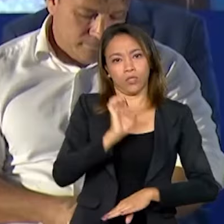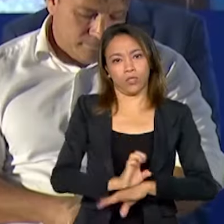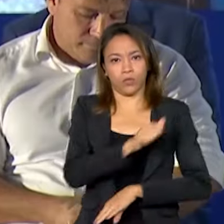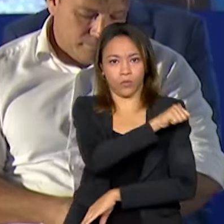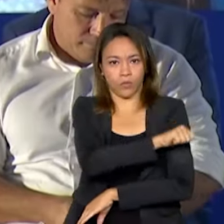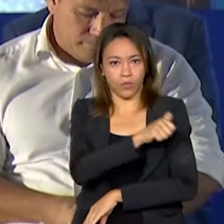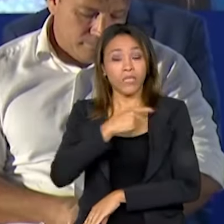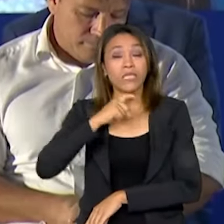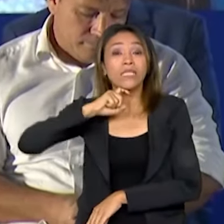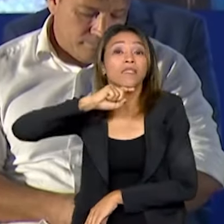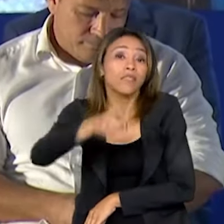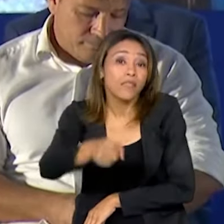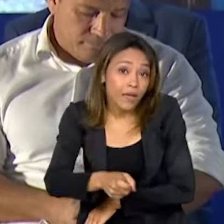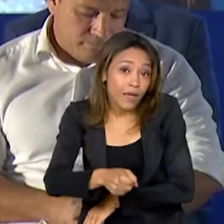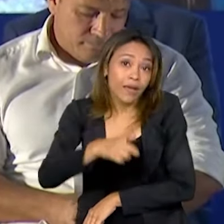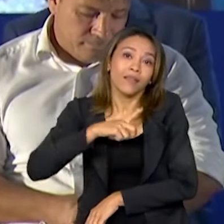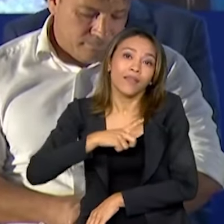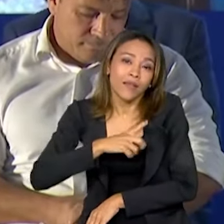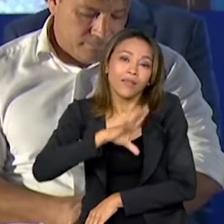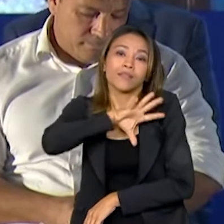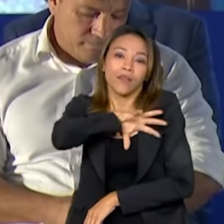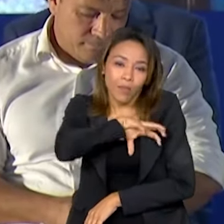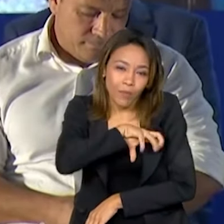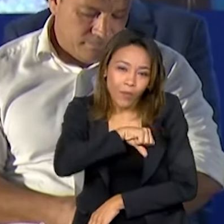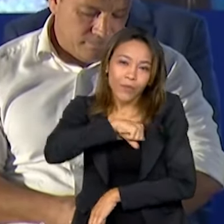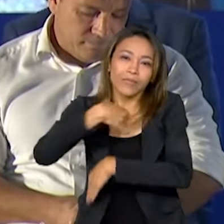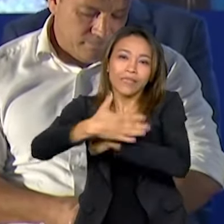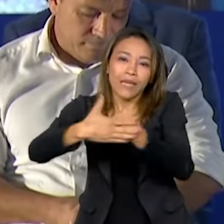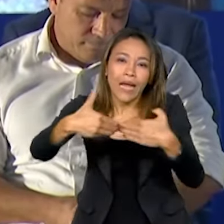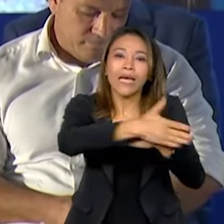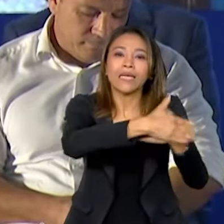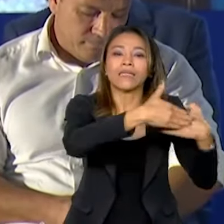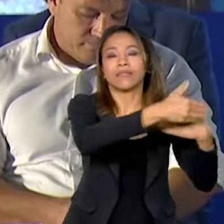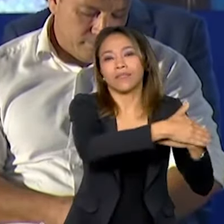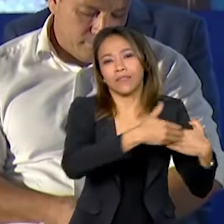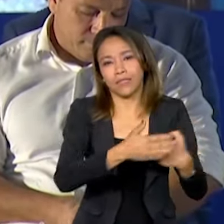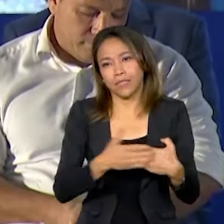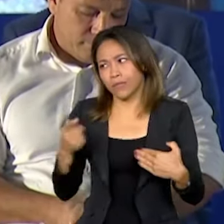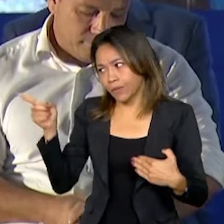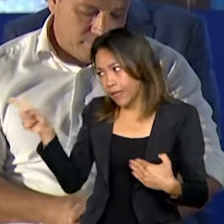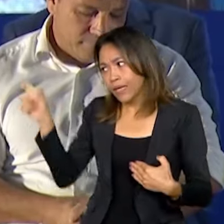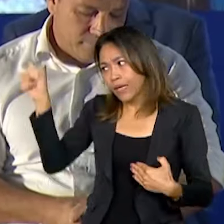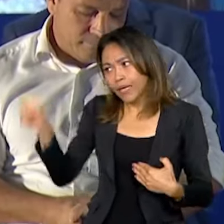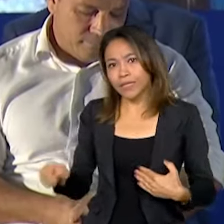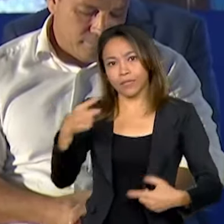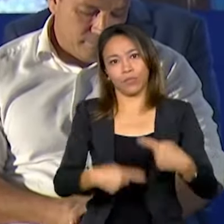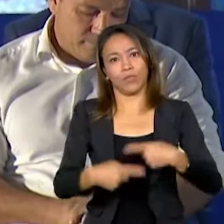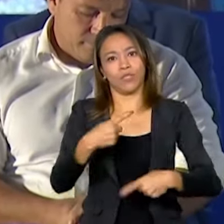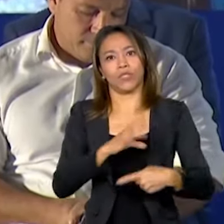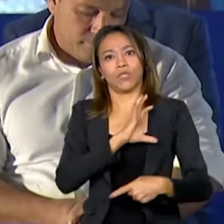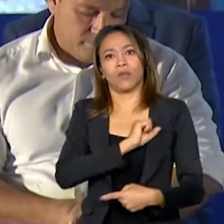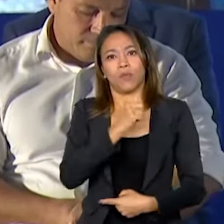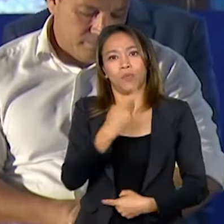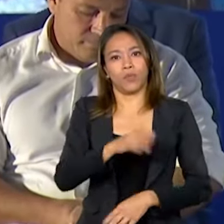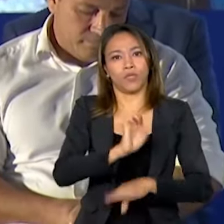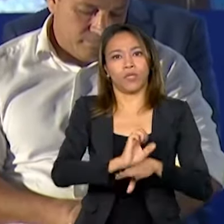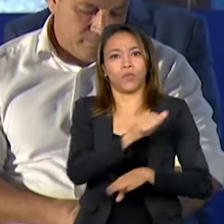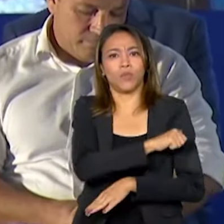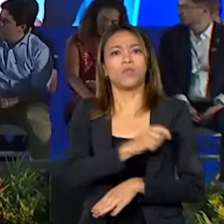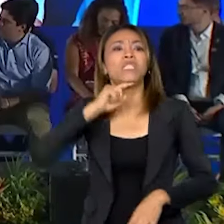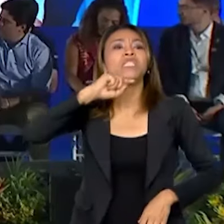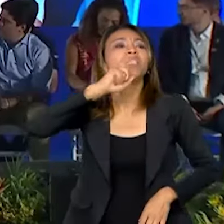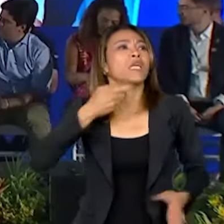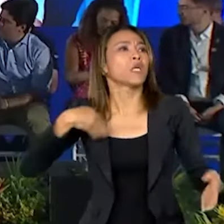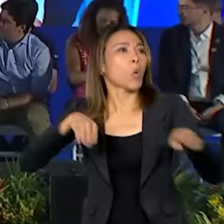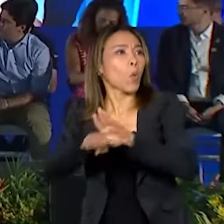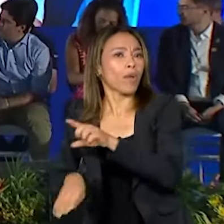Ninguém tem o carinho que esse cara tem, político de nível nacional, pelo Rio de Janeiro, como esse cara tem. Ninguém,